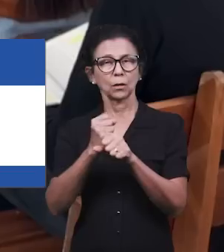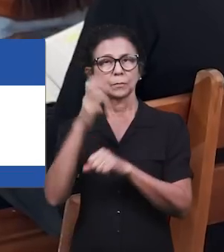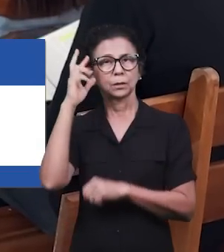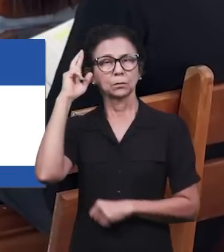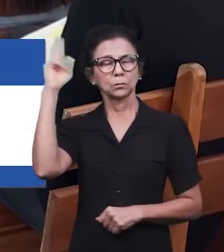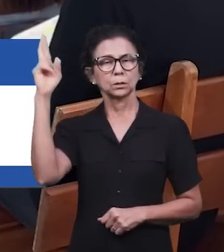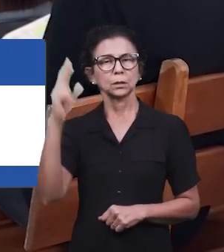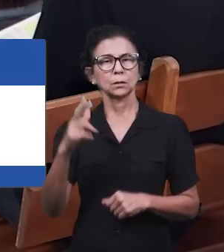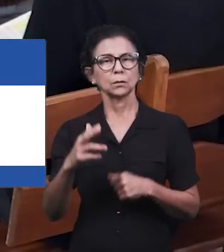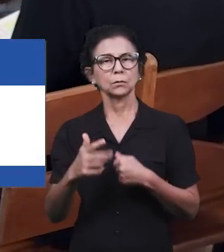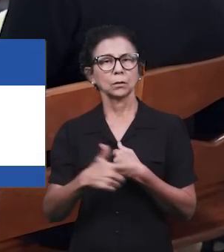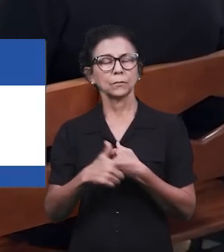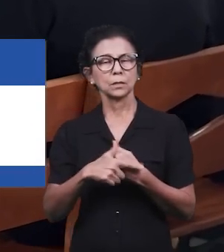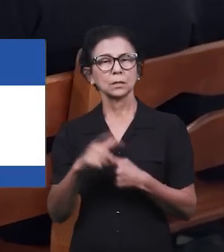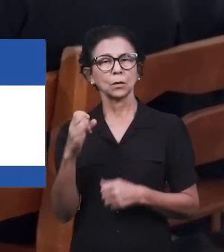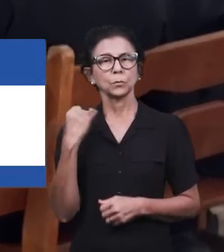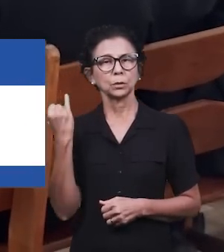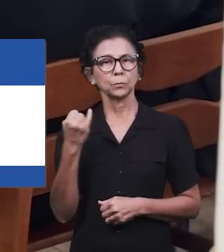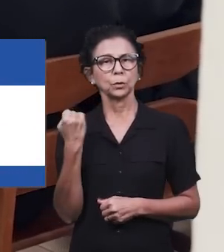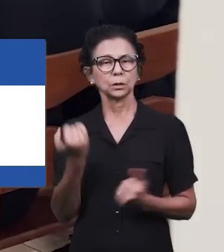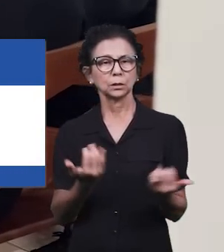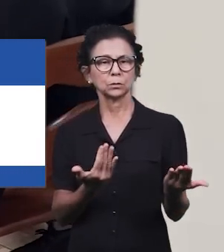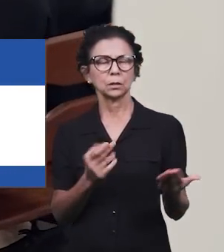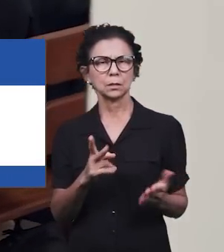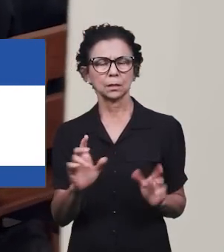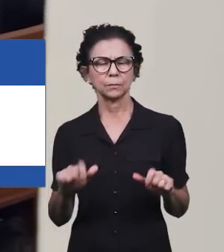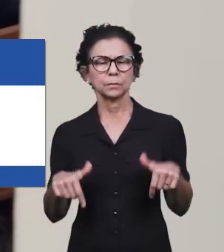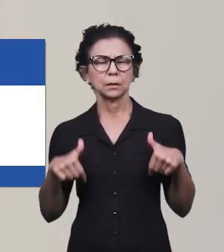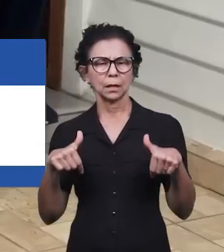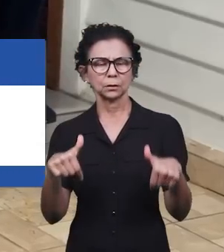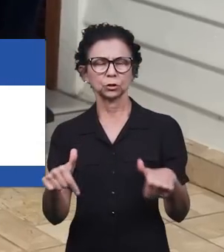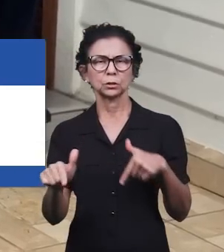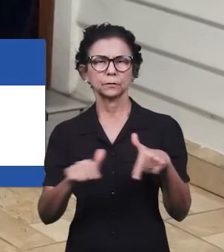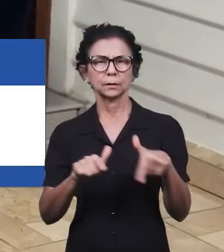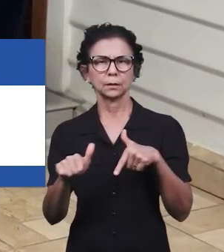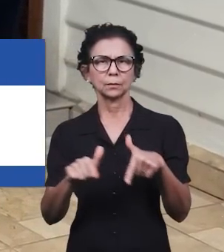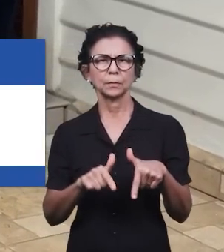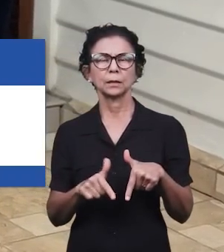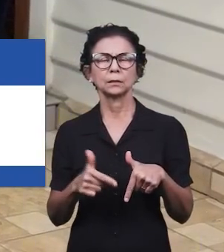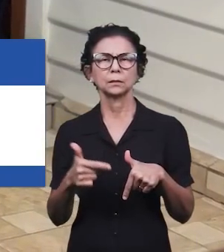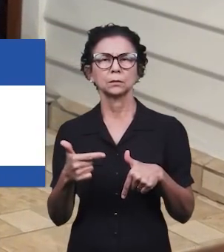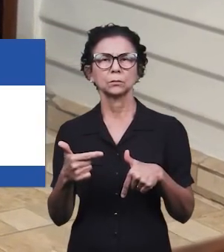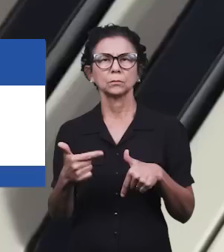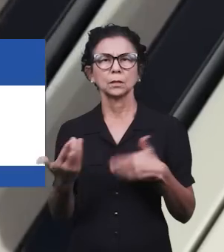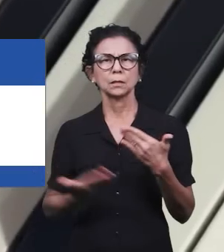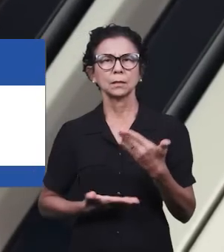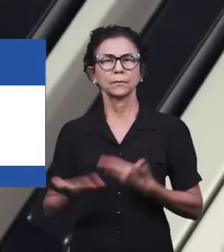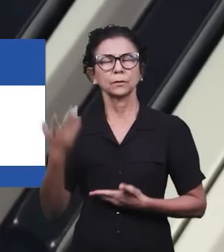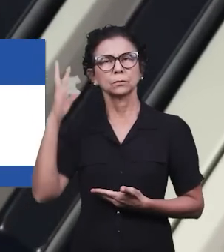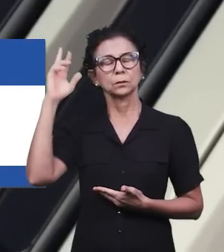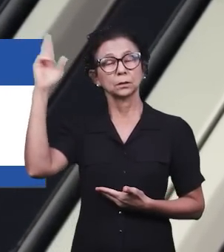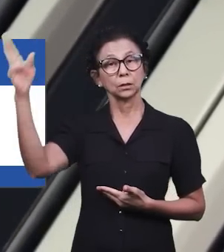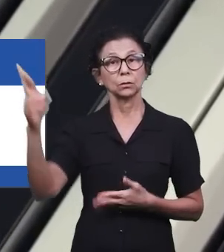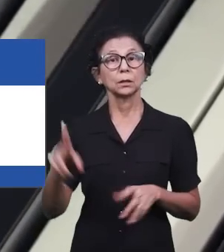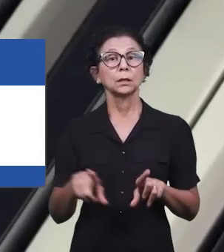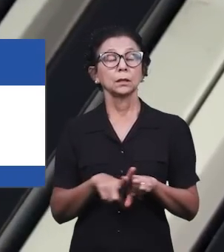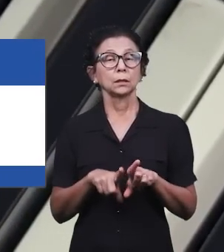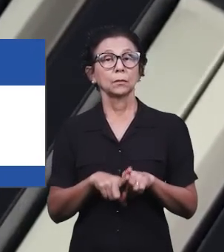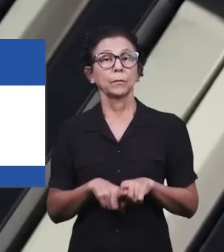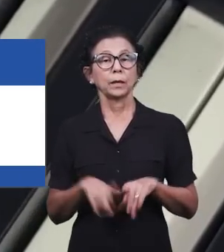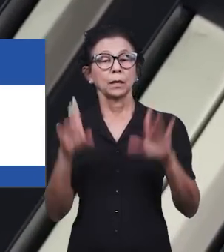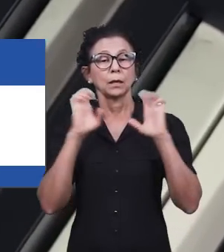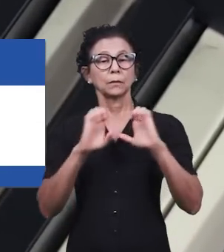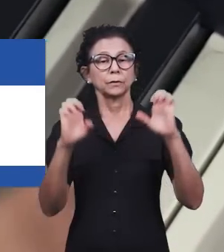papel muito importante e são chamados de forma ativa, dedicada e consciente ao serviço do Senhor e para levar a palavra de Deus